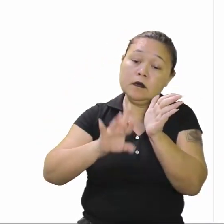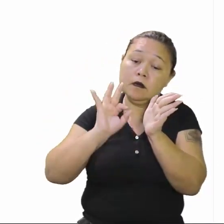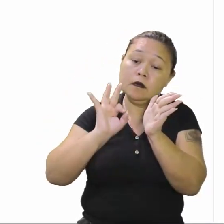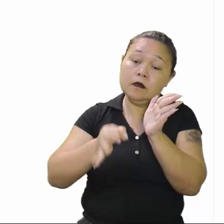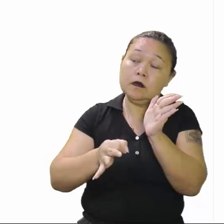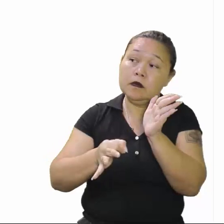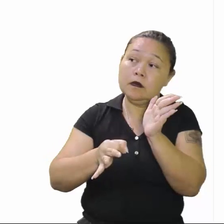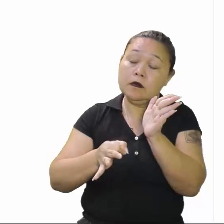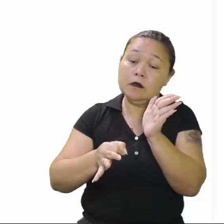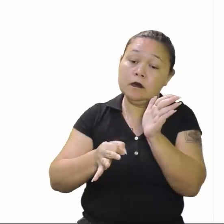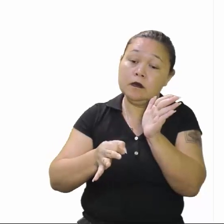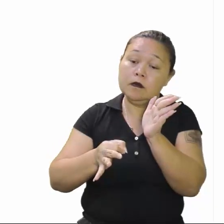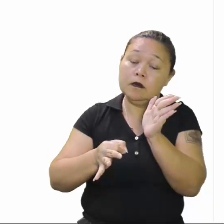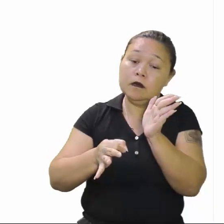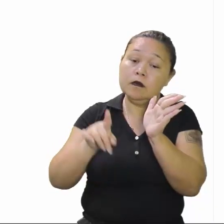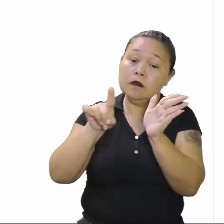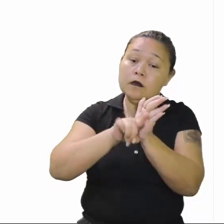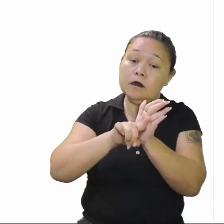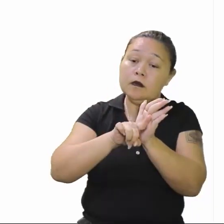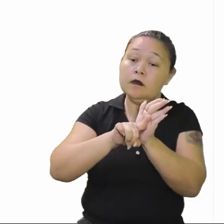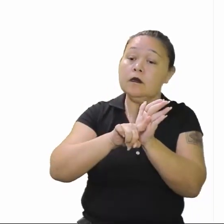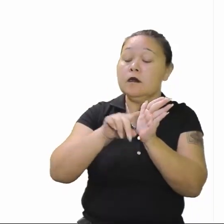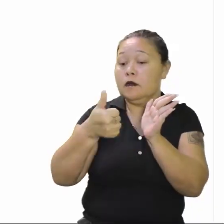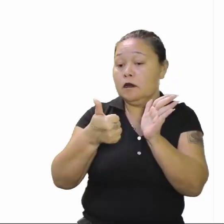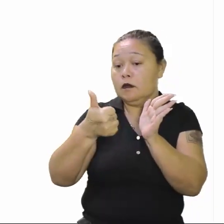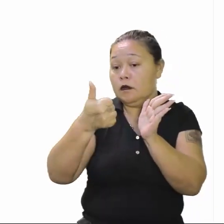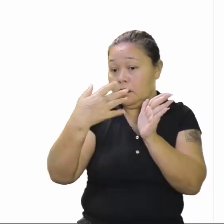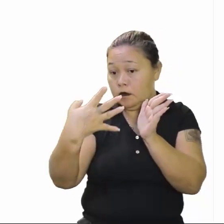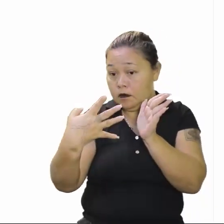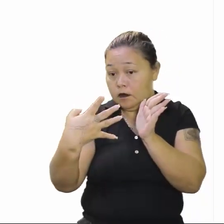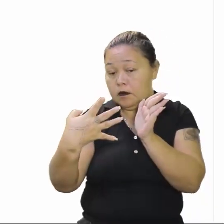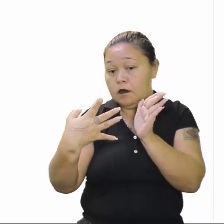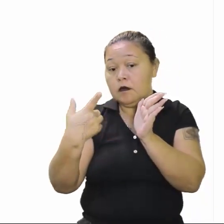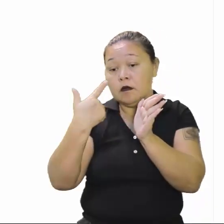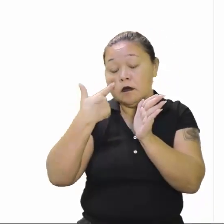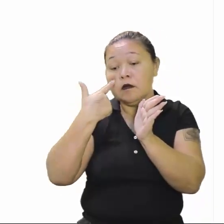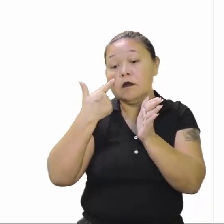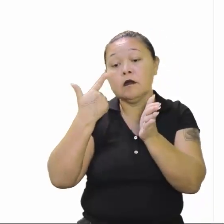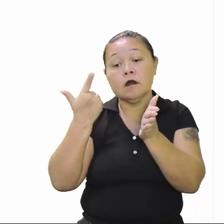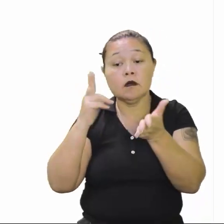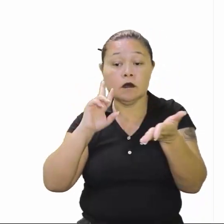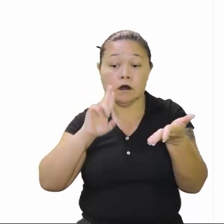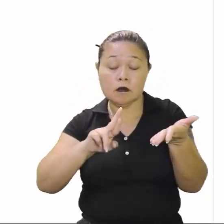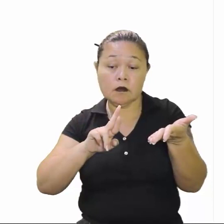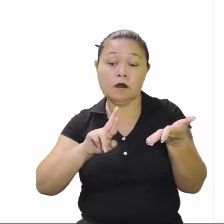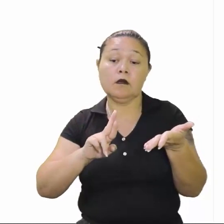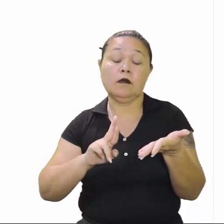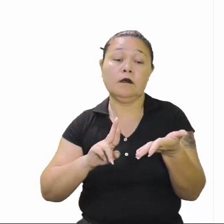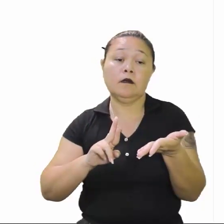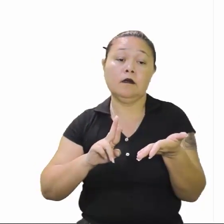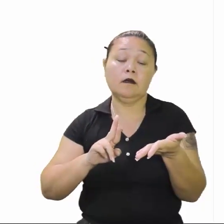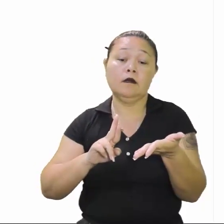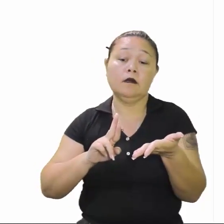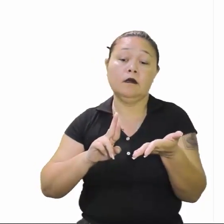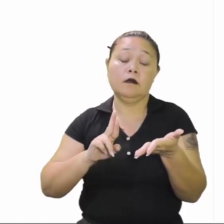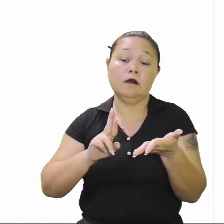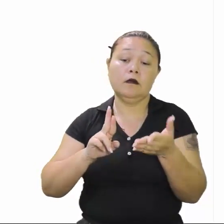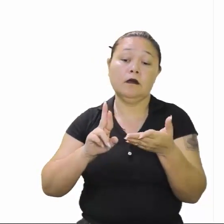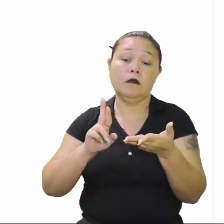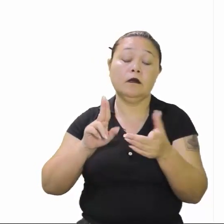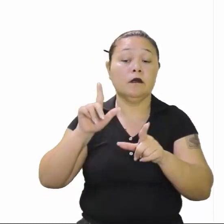correta 1 vezes 10 a menos 4, conforme contempla a resposta da